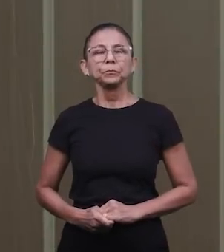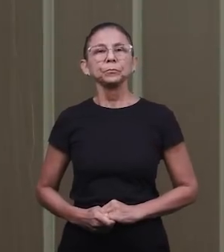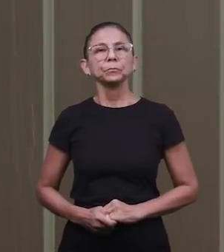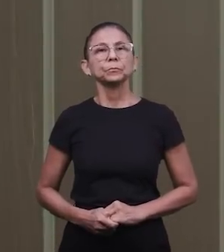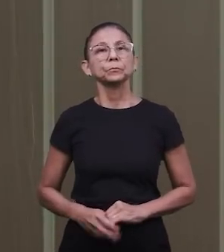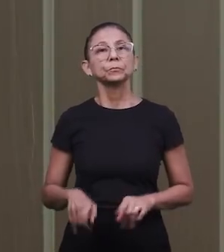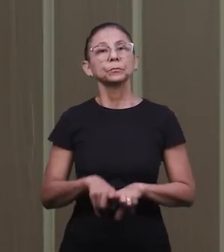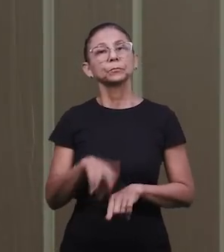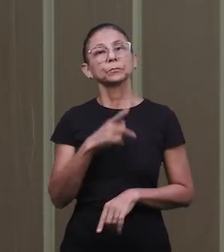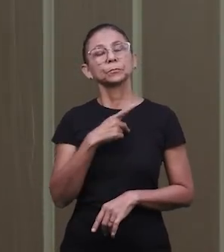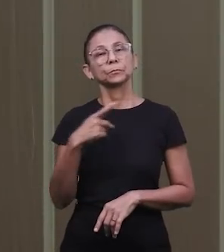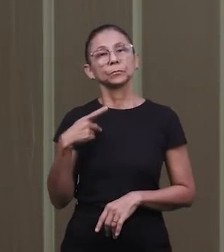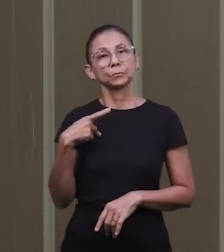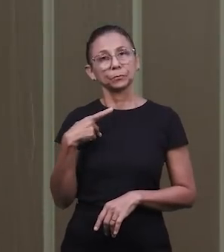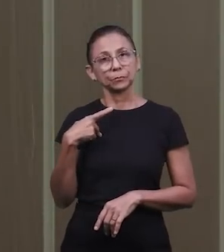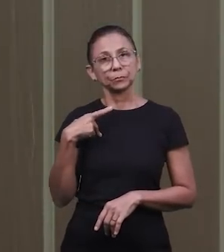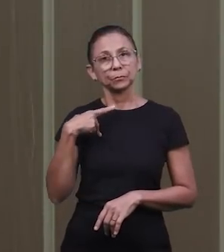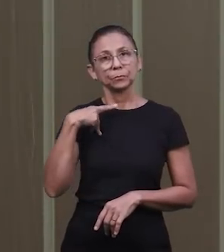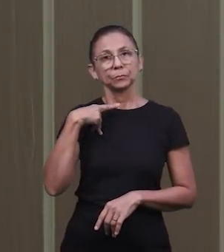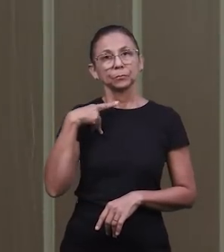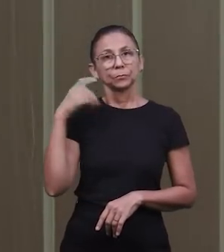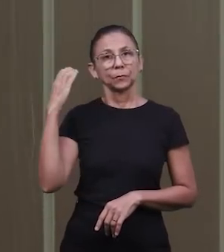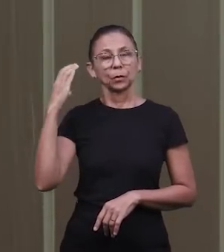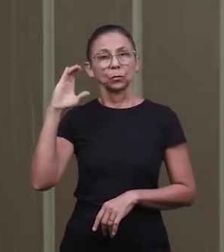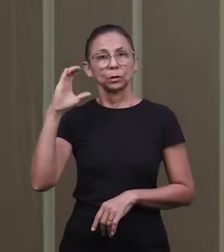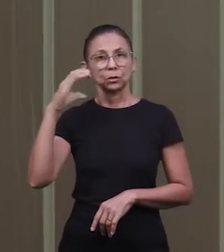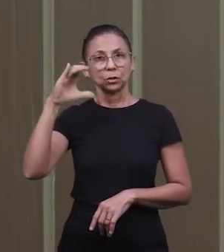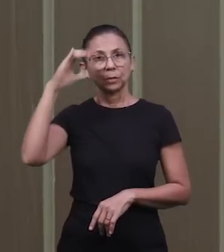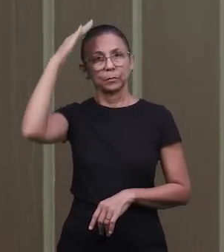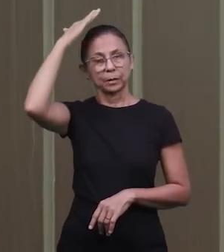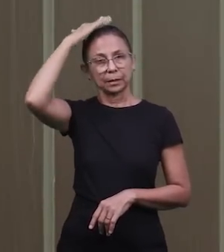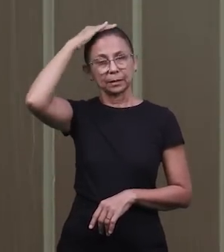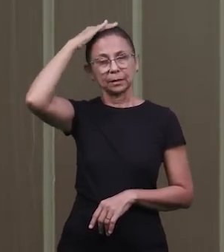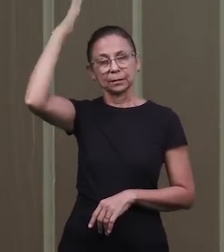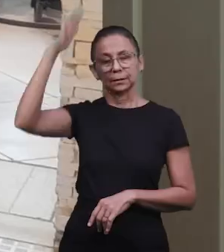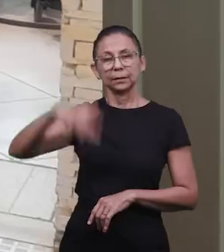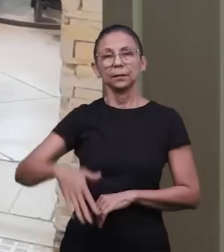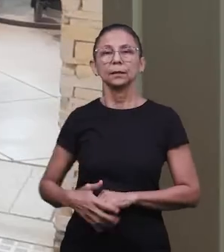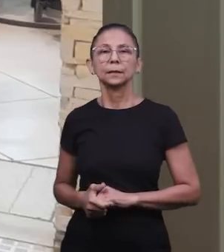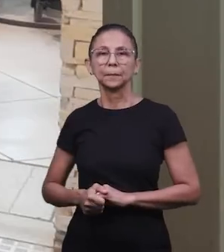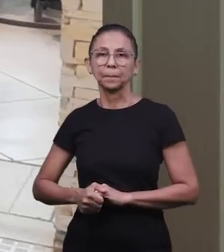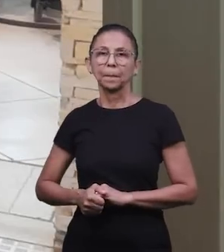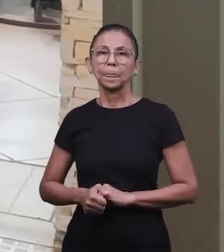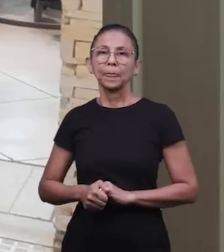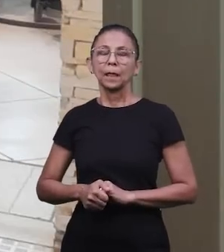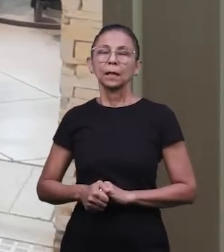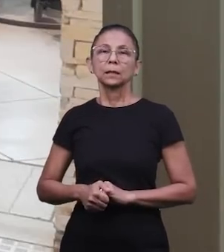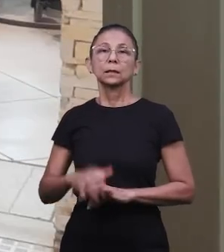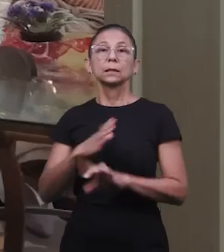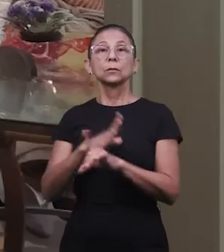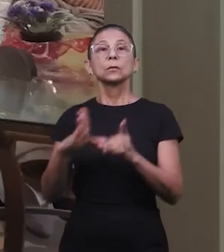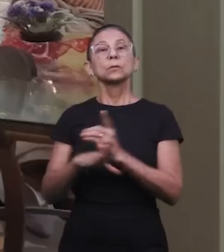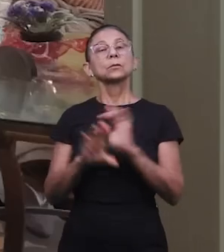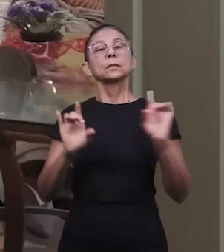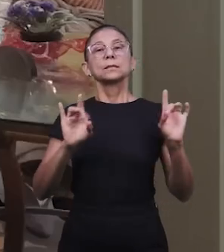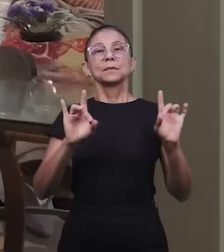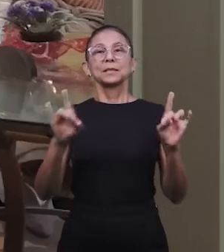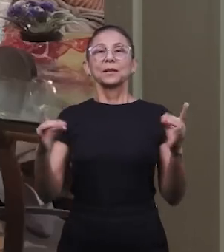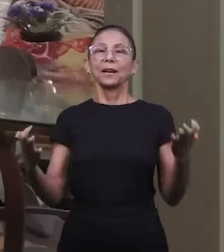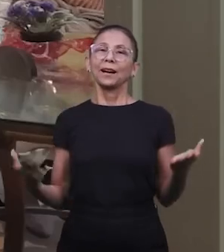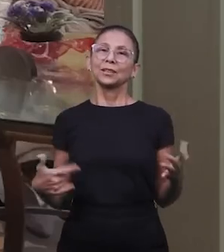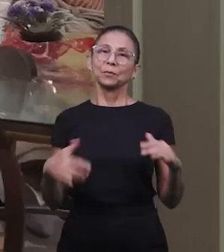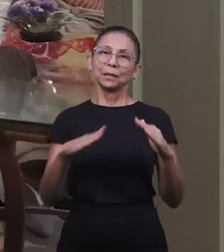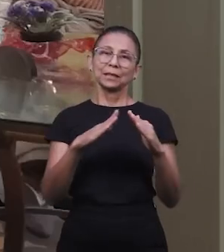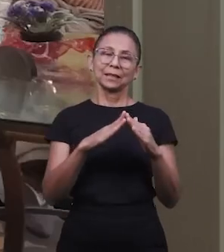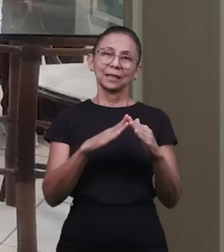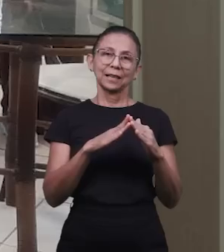Pastor Omar, ainda em Curitiba, nos informou que na igreja do Tarumã, em Curitiba, os irmãos fizeram um culto especial em um